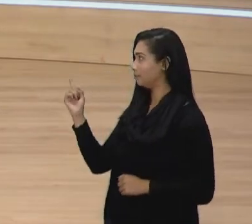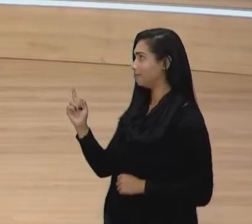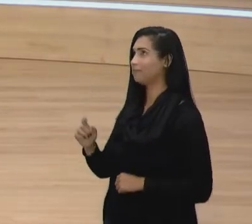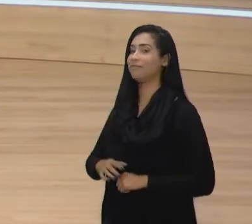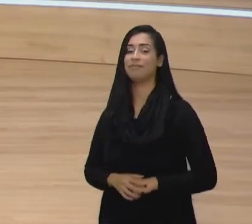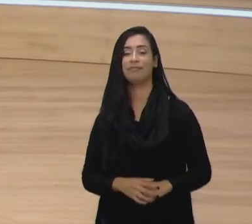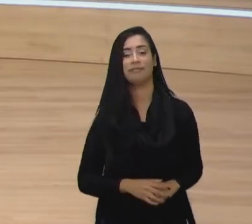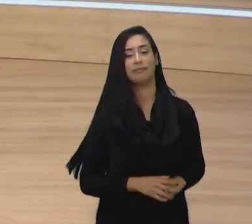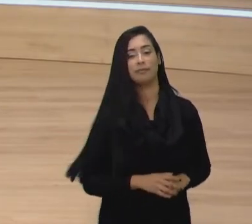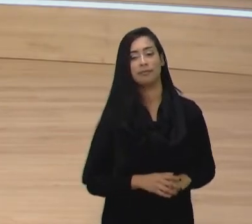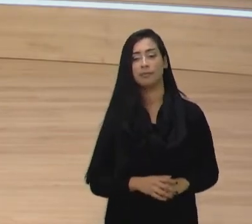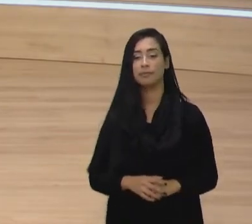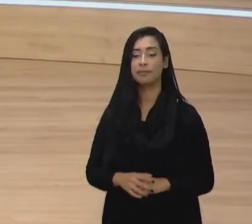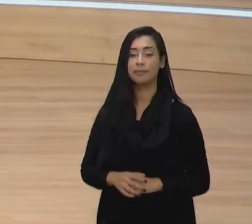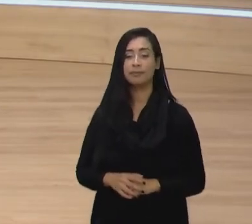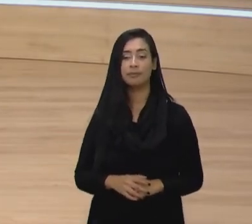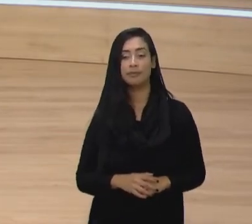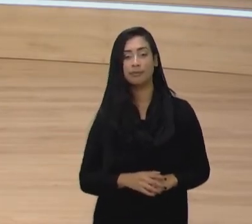E.